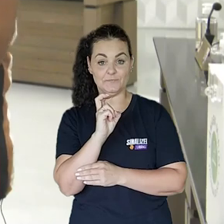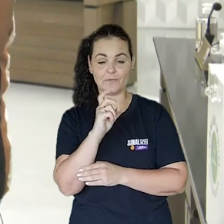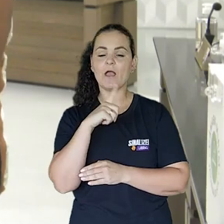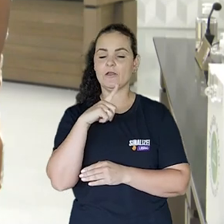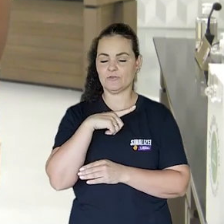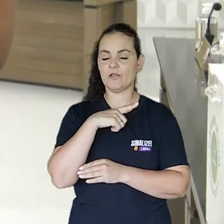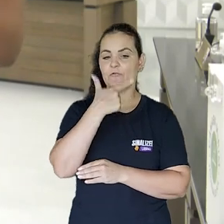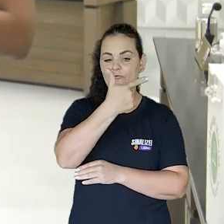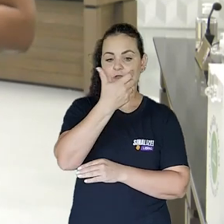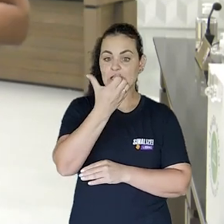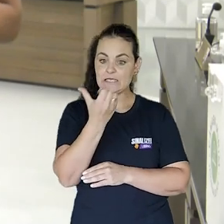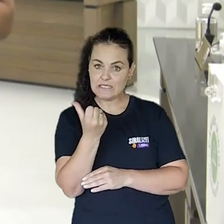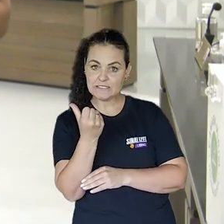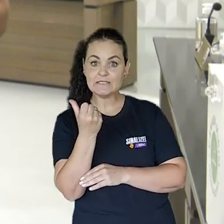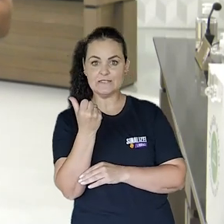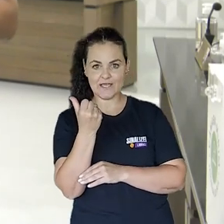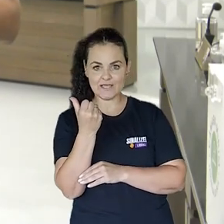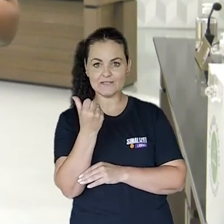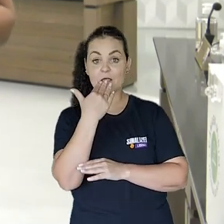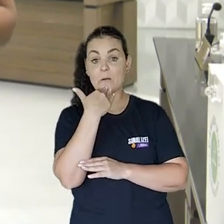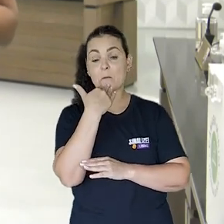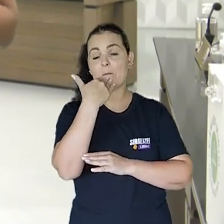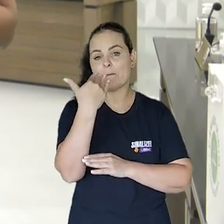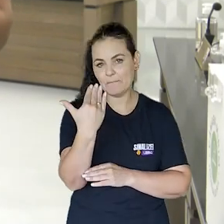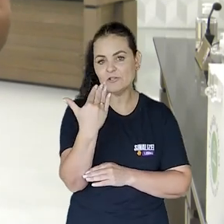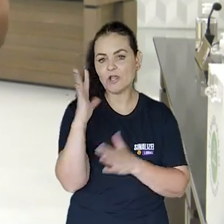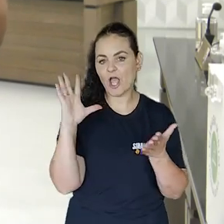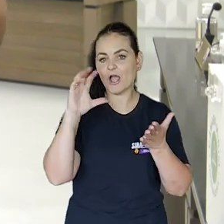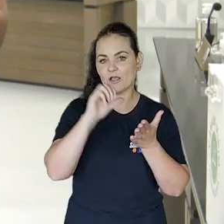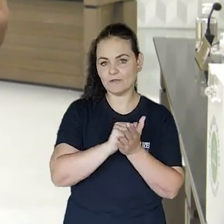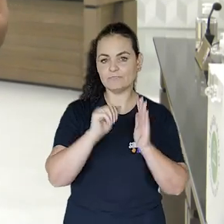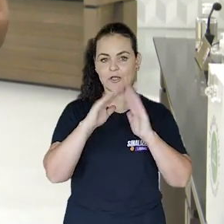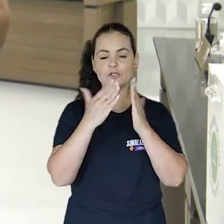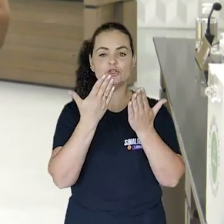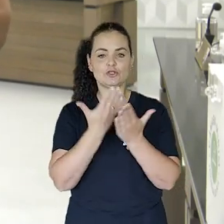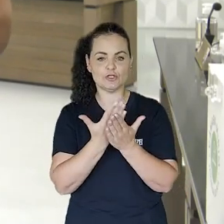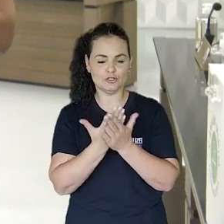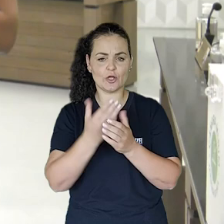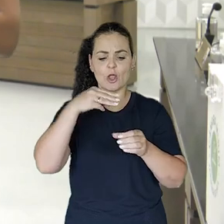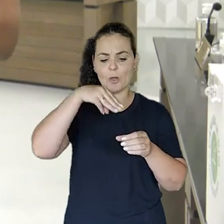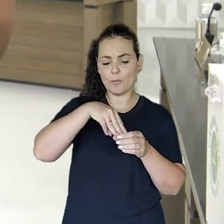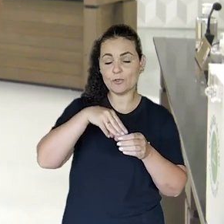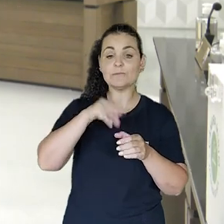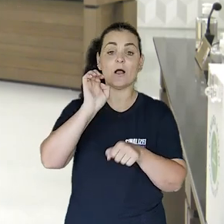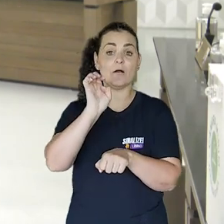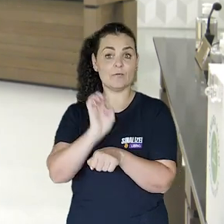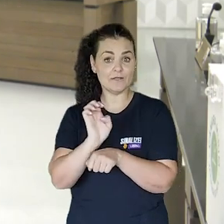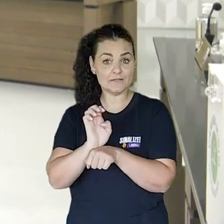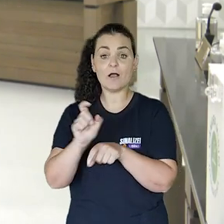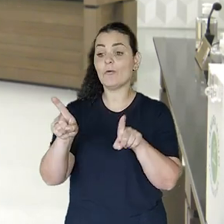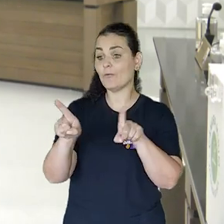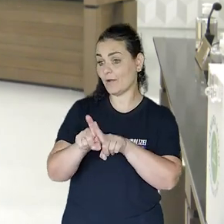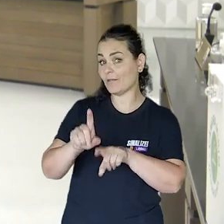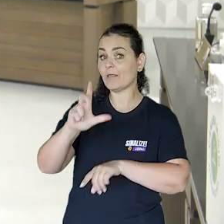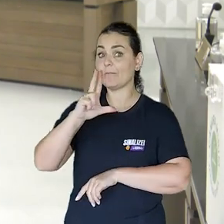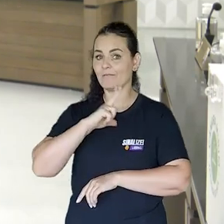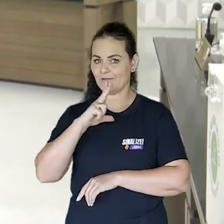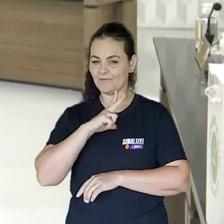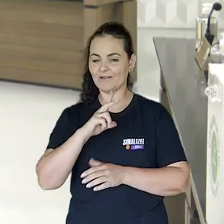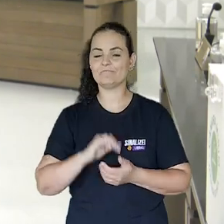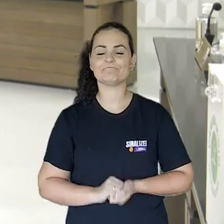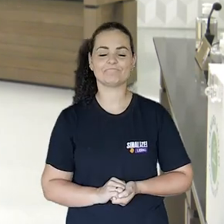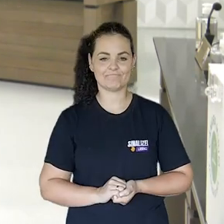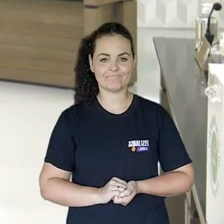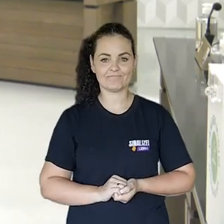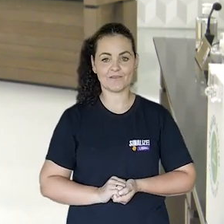26 escolas, sendo elas das redes de ensino municipal, estadual e privada. Joel, vale lembrar